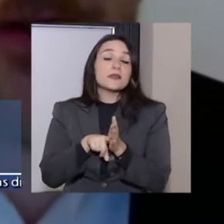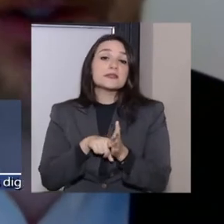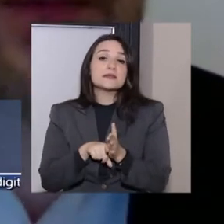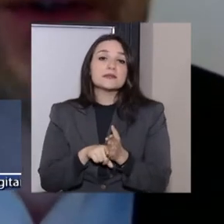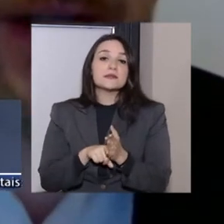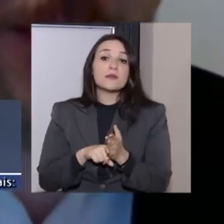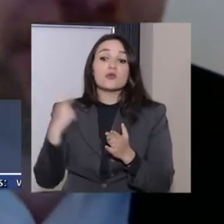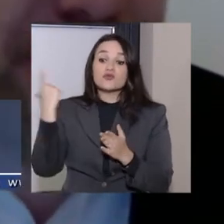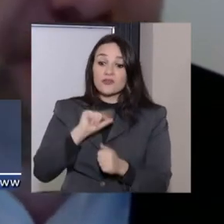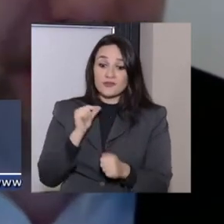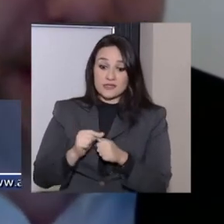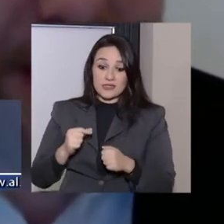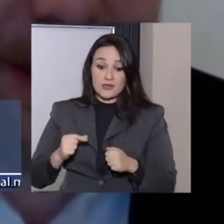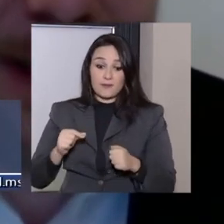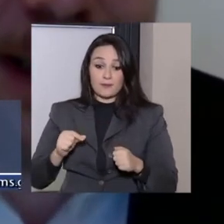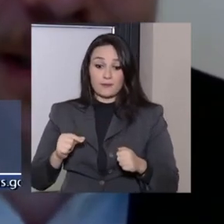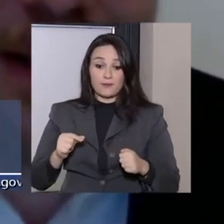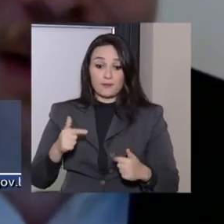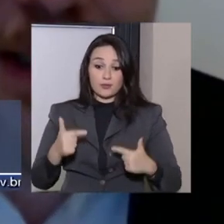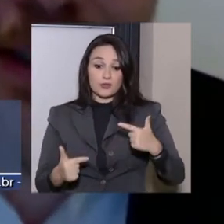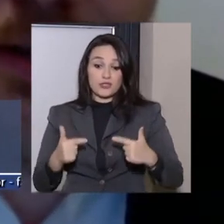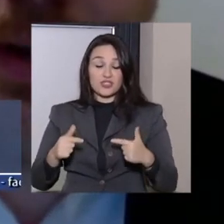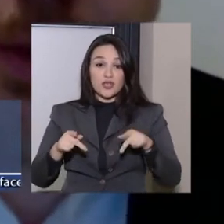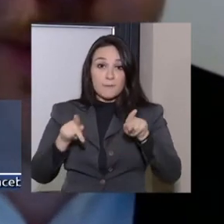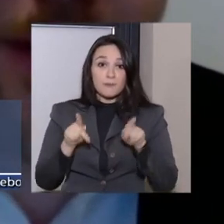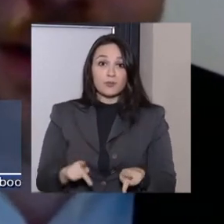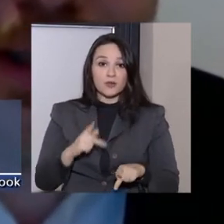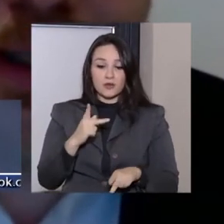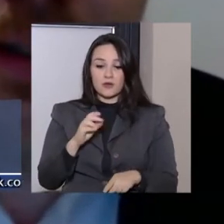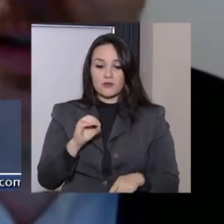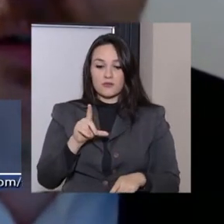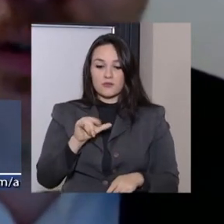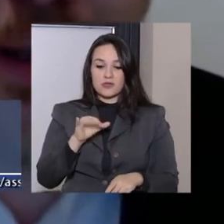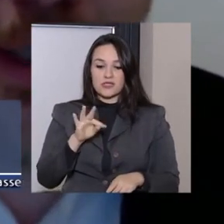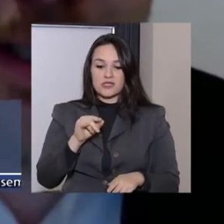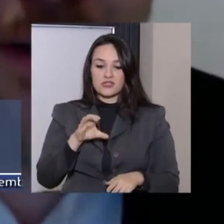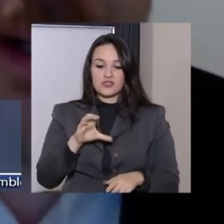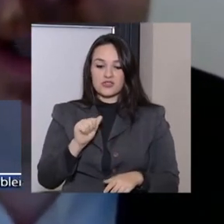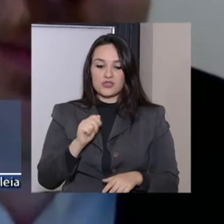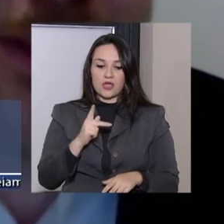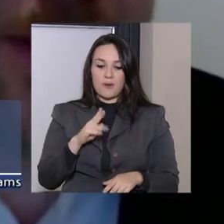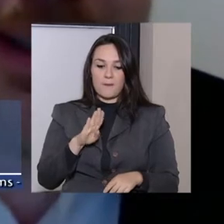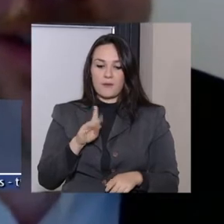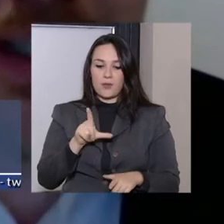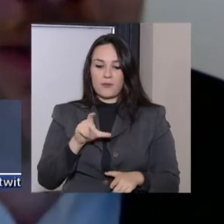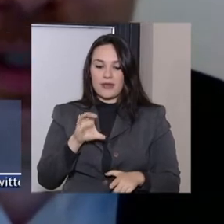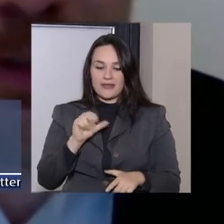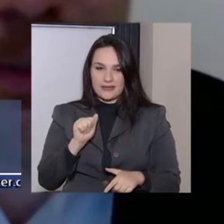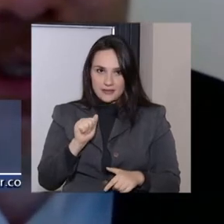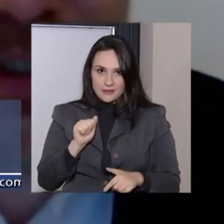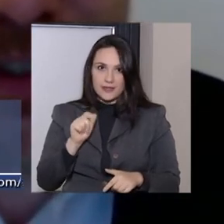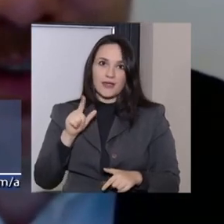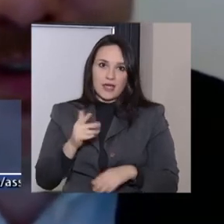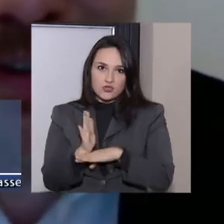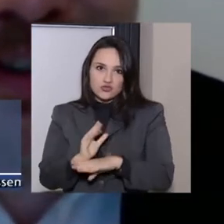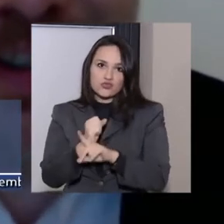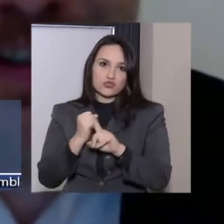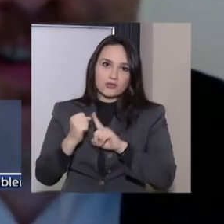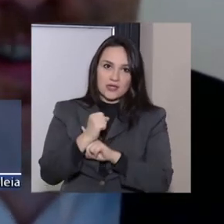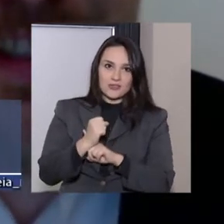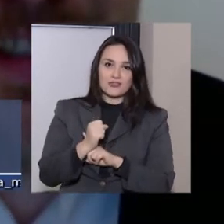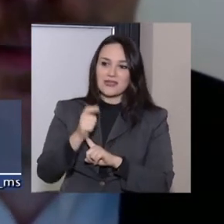né, contribuir para o desenvolvimento da sociedade. Então, é um momento assim, fundamental, e essas pessoas são os atores principais